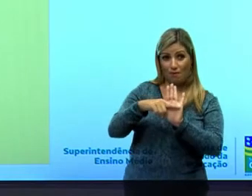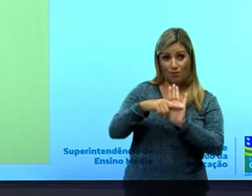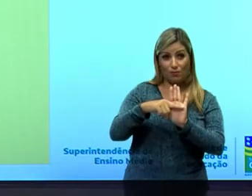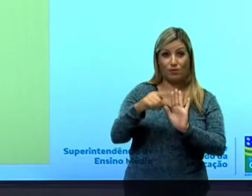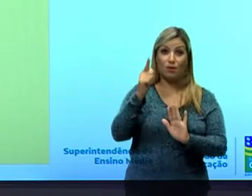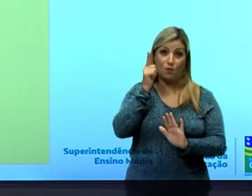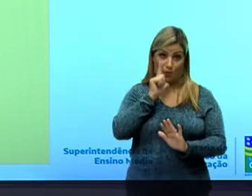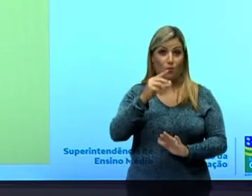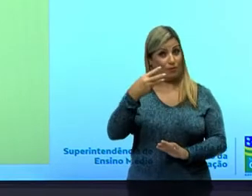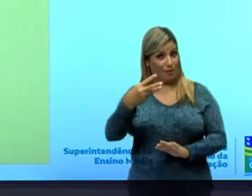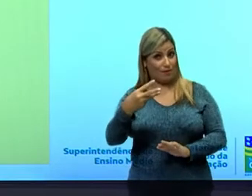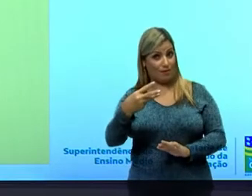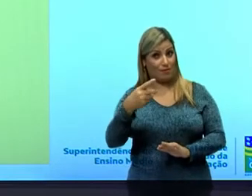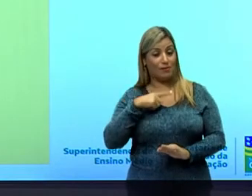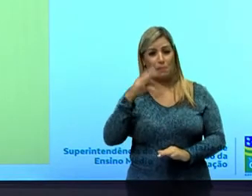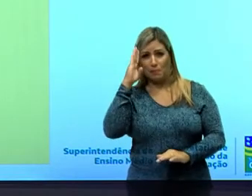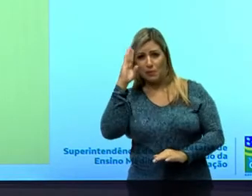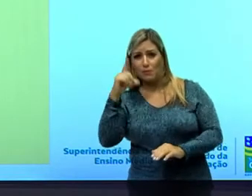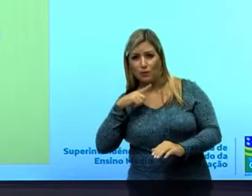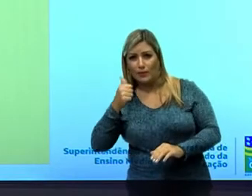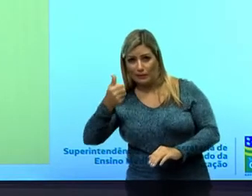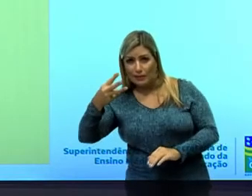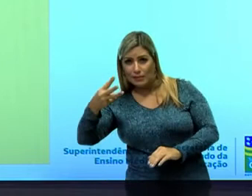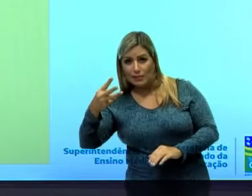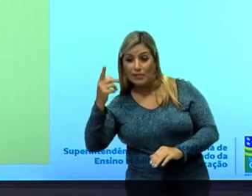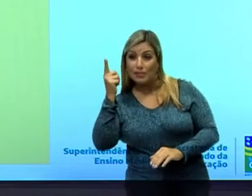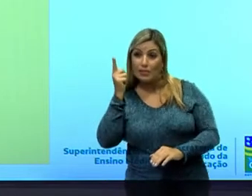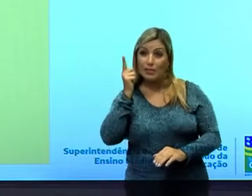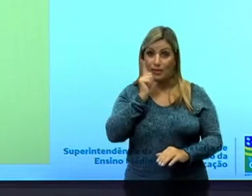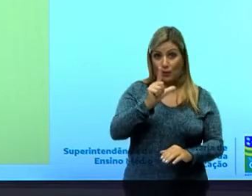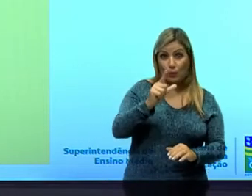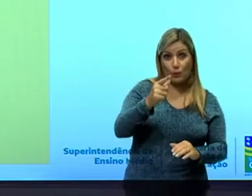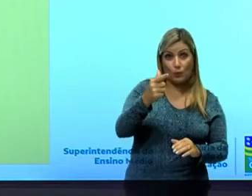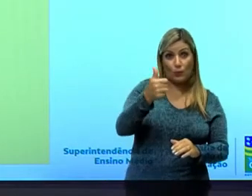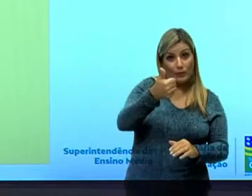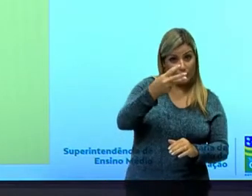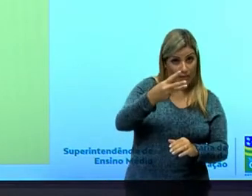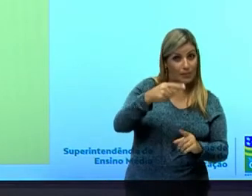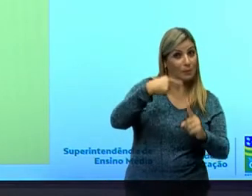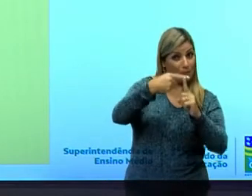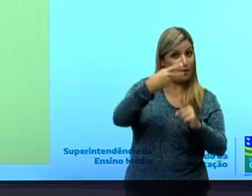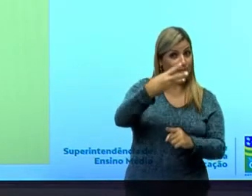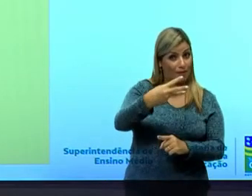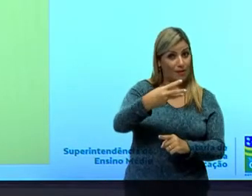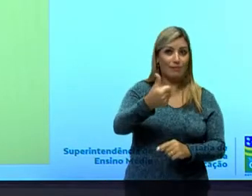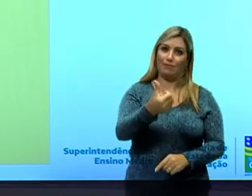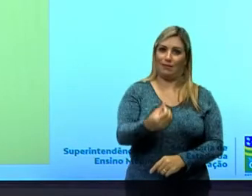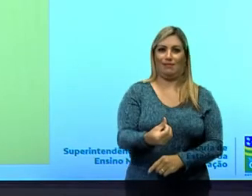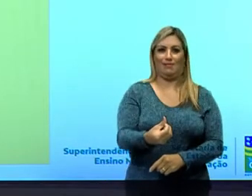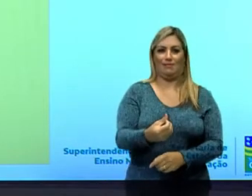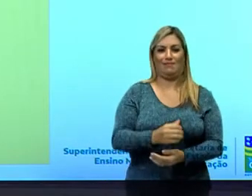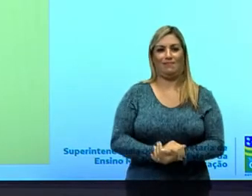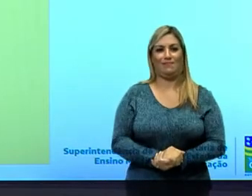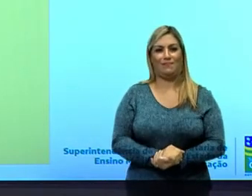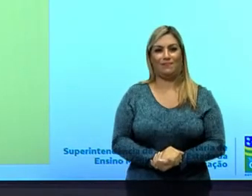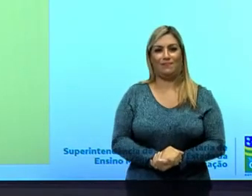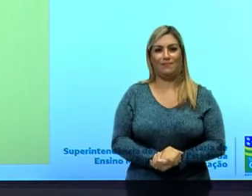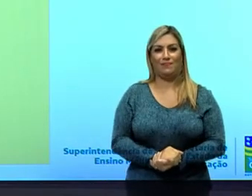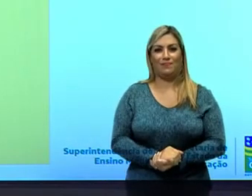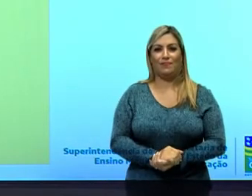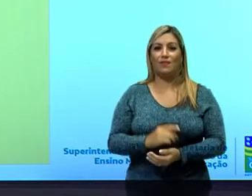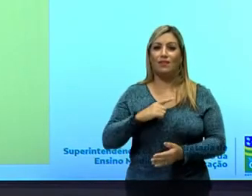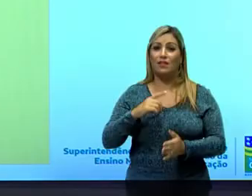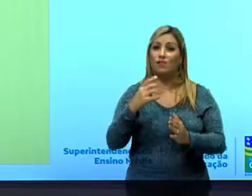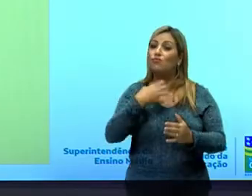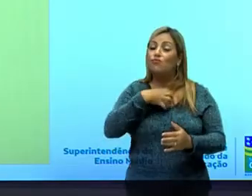ganhou três no estado fundamental ele tem 13 se ele ganhou 3 13 mais três 16 então